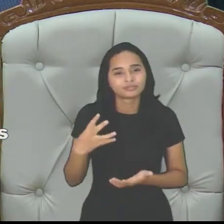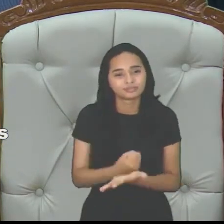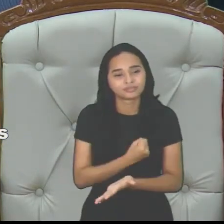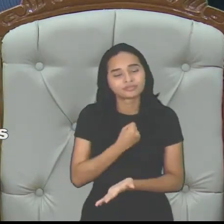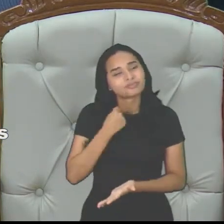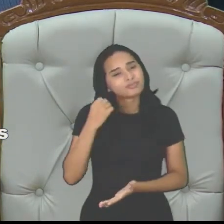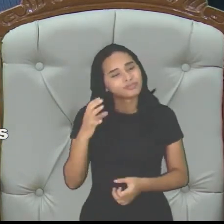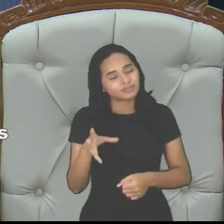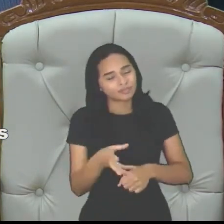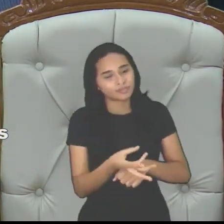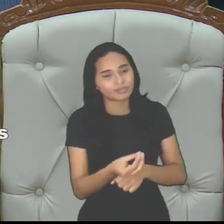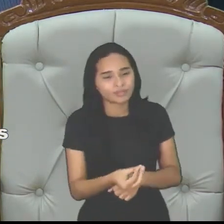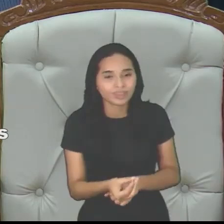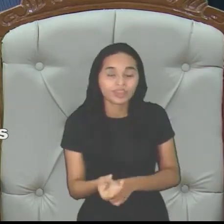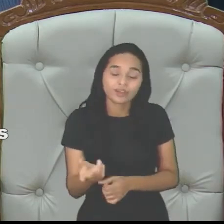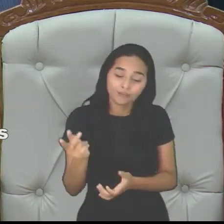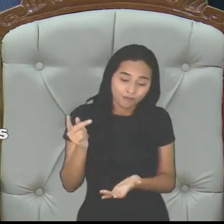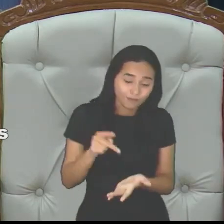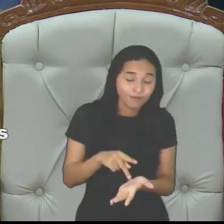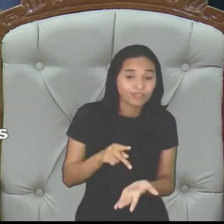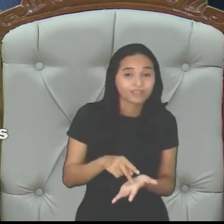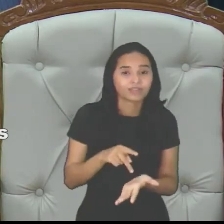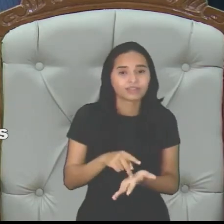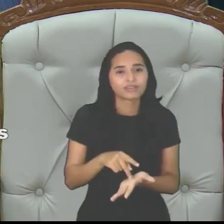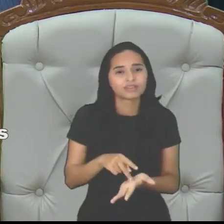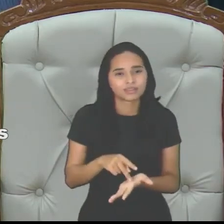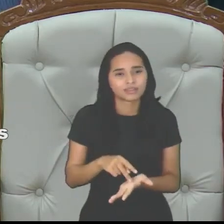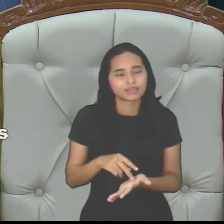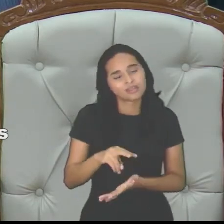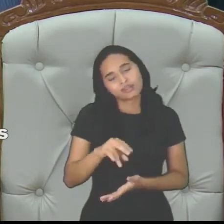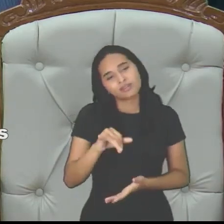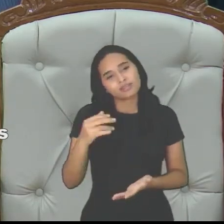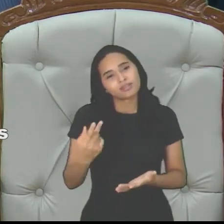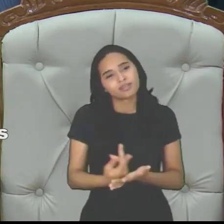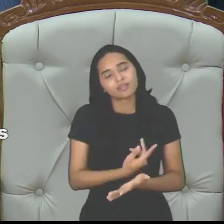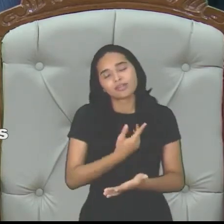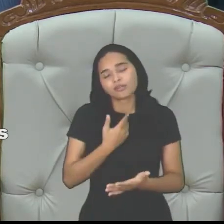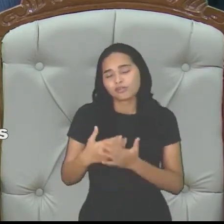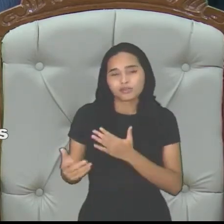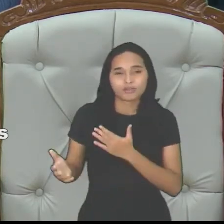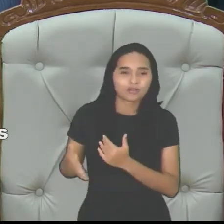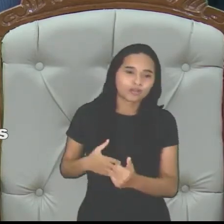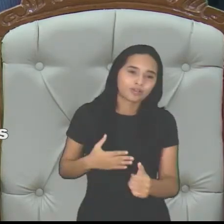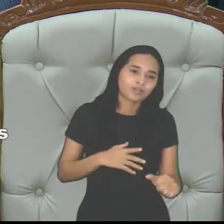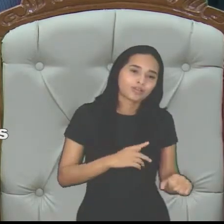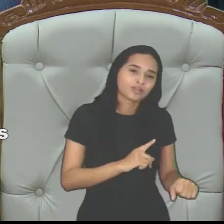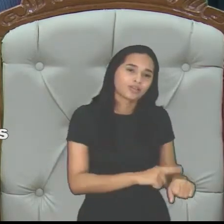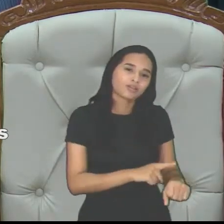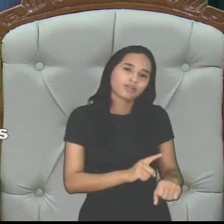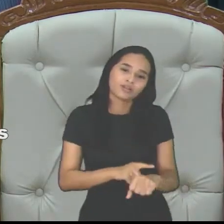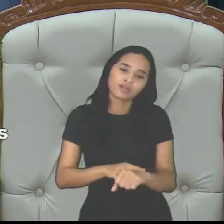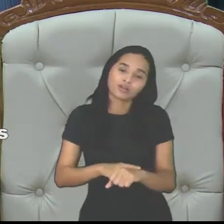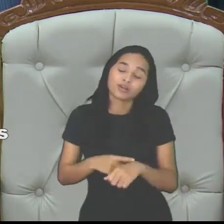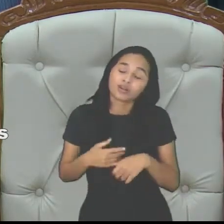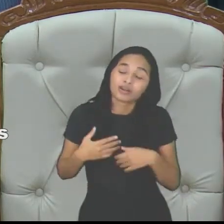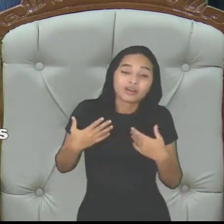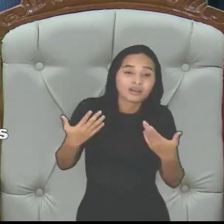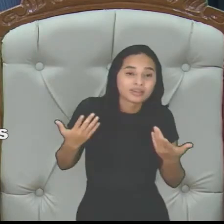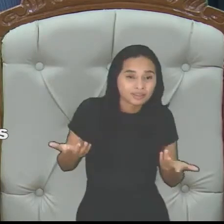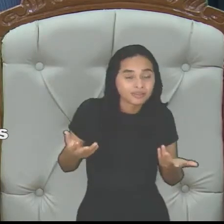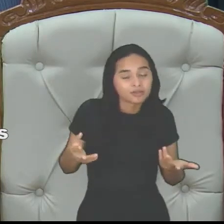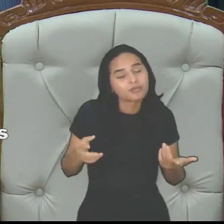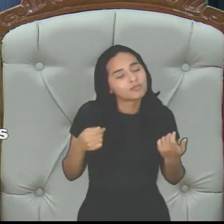da igreja é real. Ele vai acontecer a qualquer momento. Portanto,